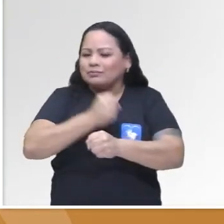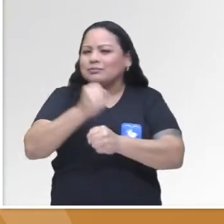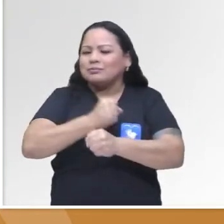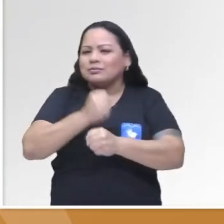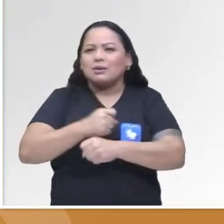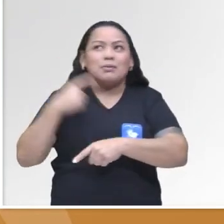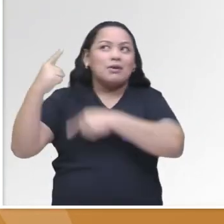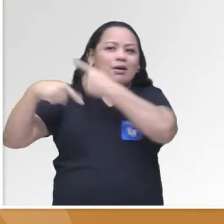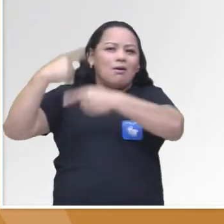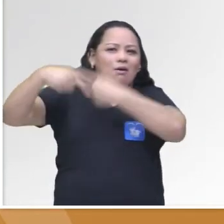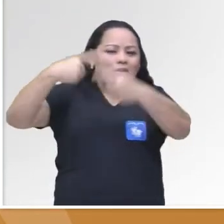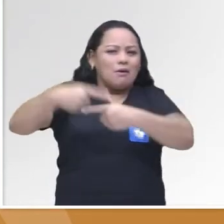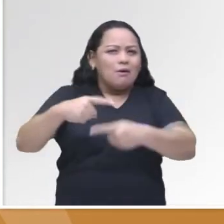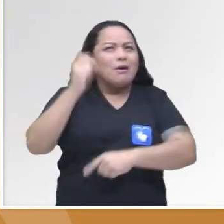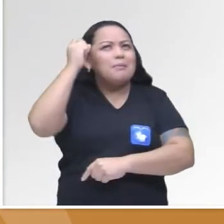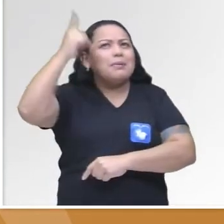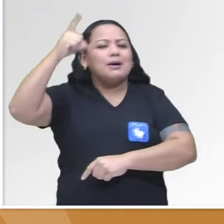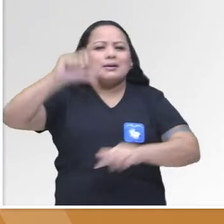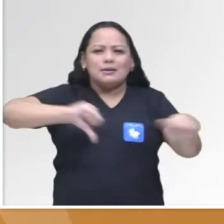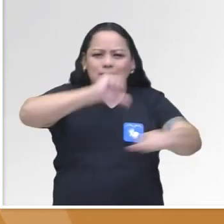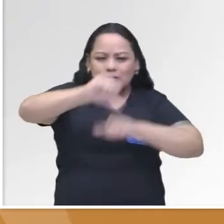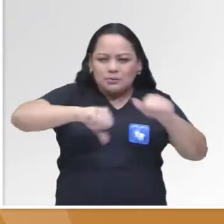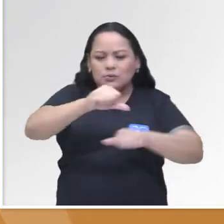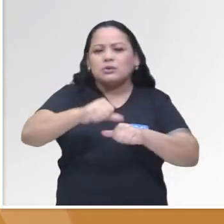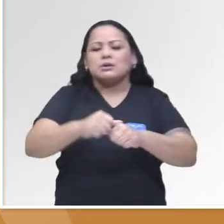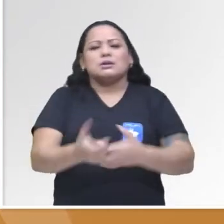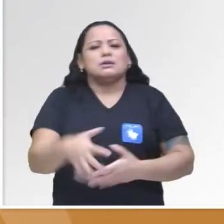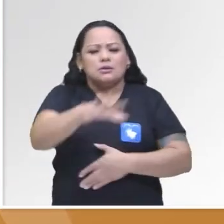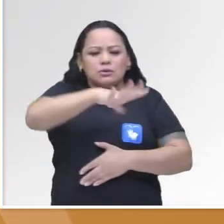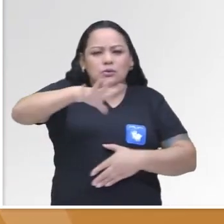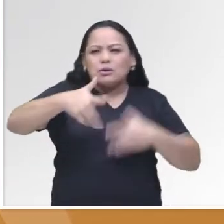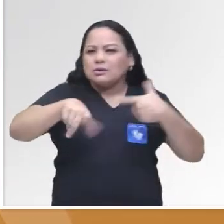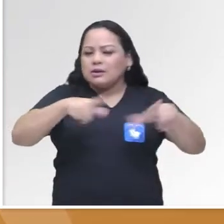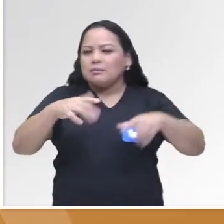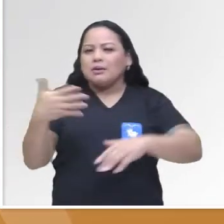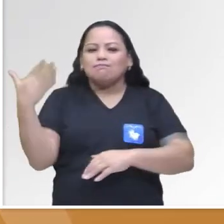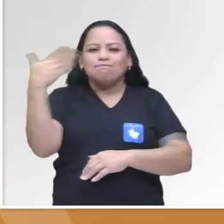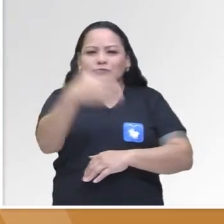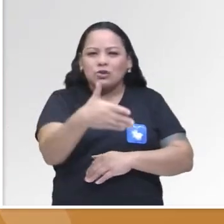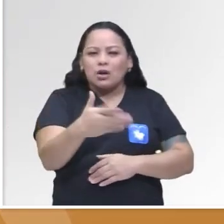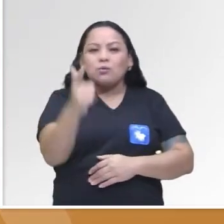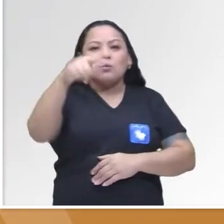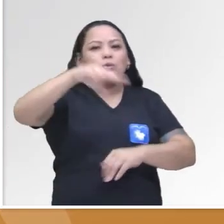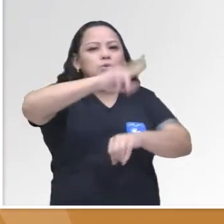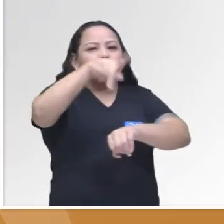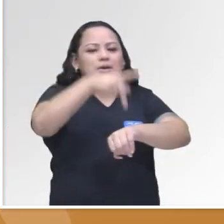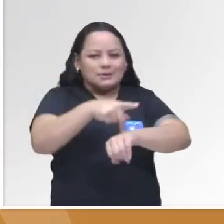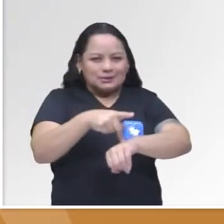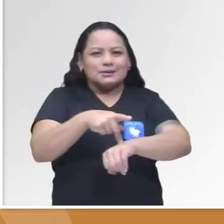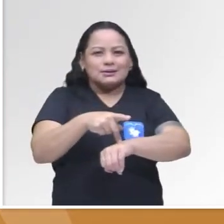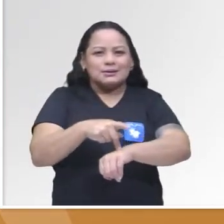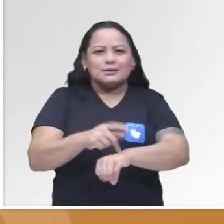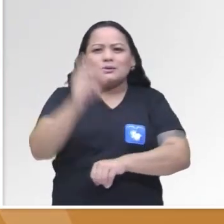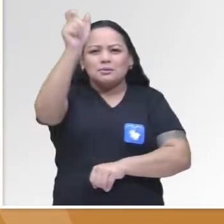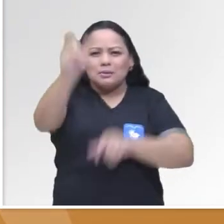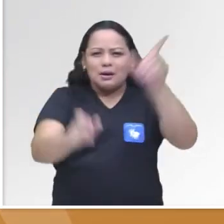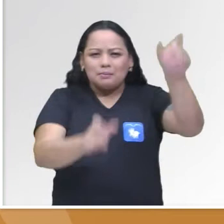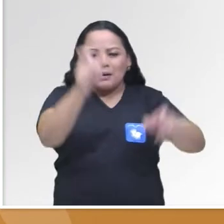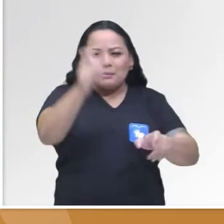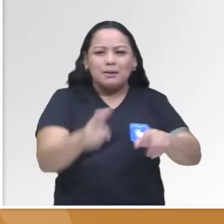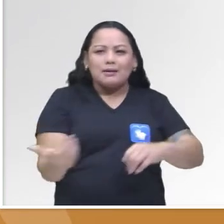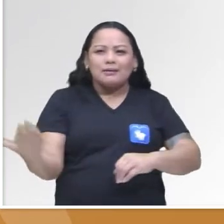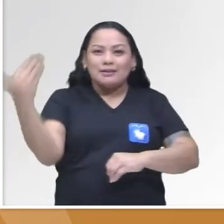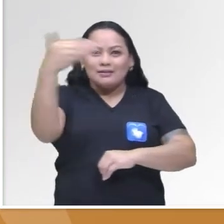Aquelas ideias de mudança em regime de trabalho e tudo mais já tinham chegado com os estrangeiros que vieram já lá no início da